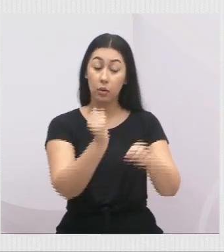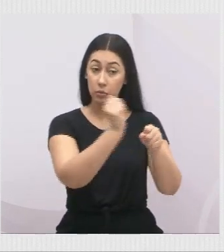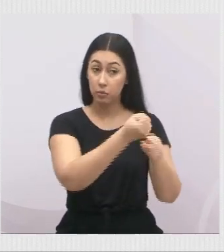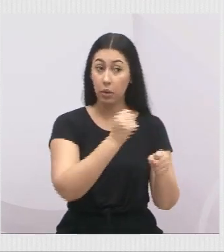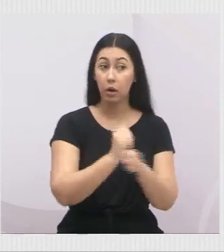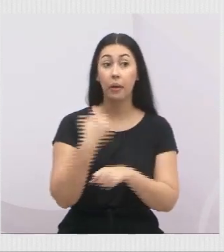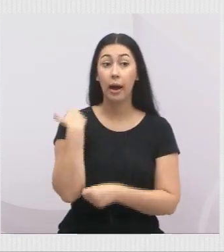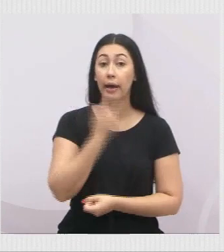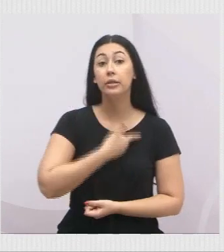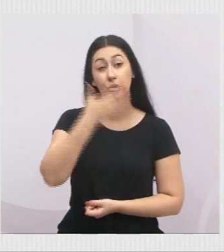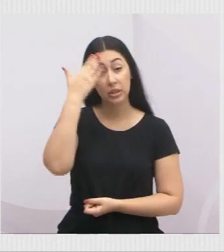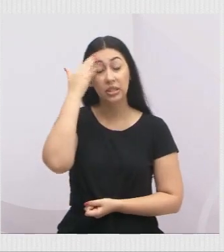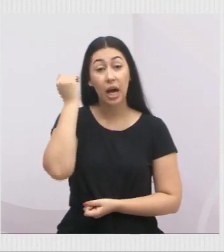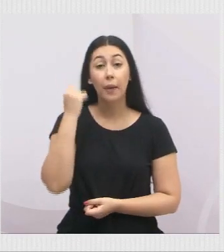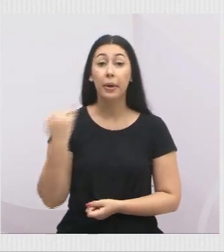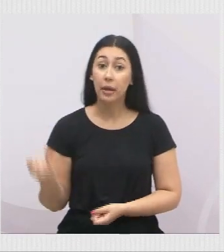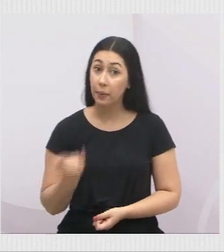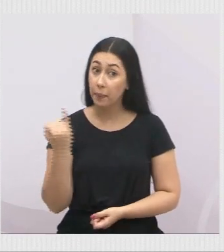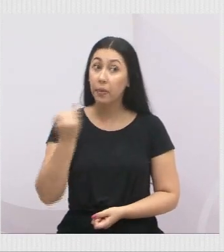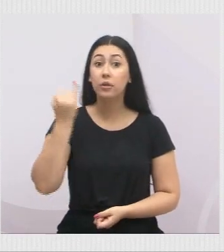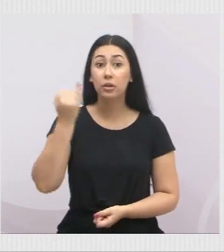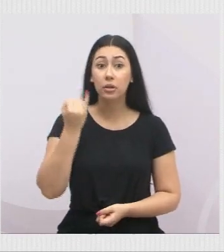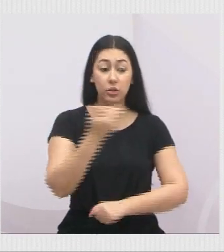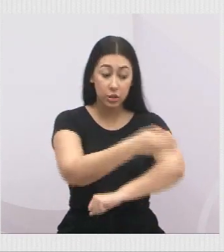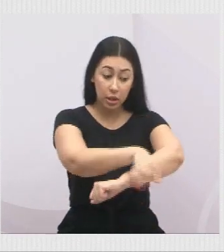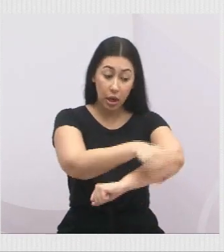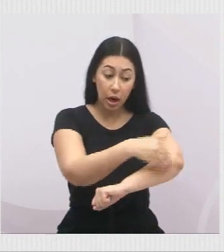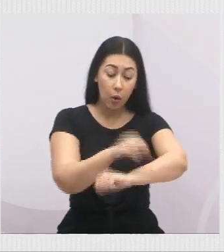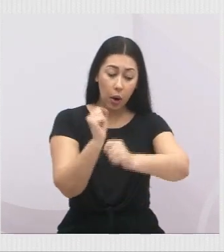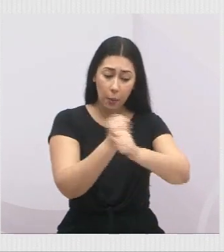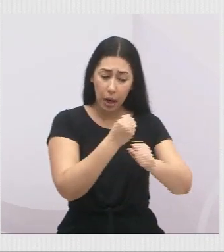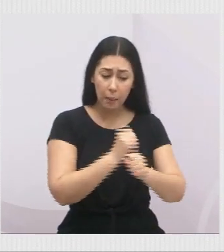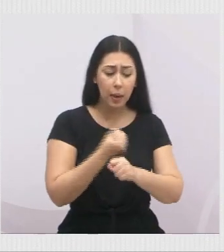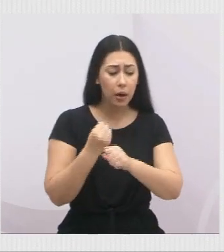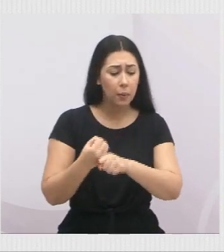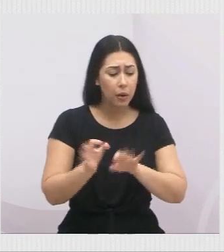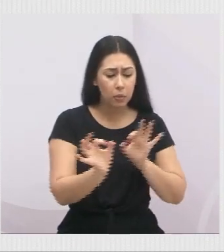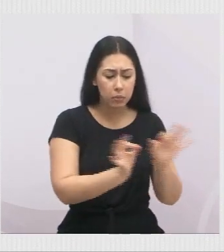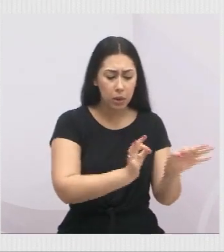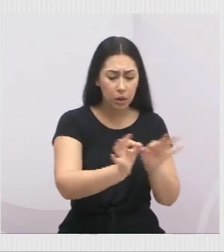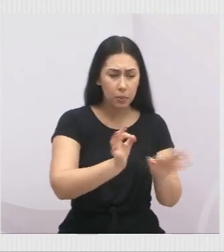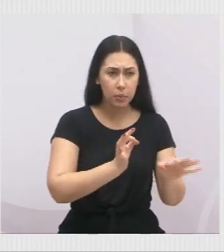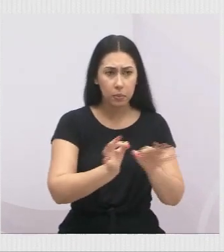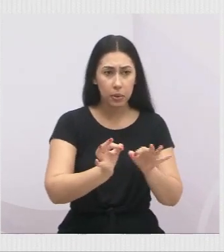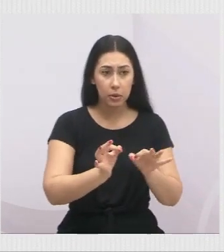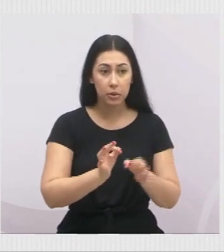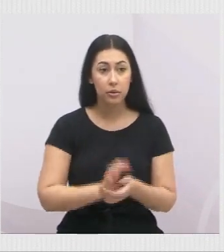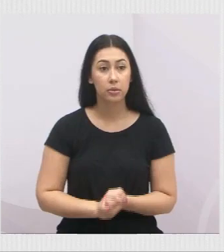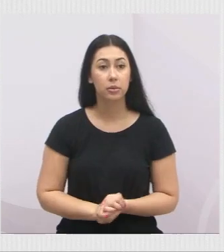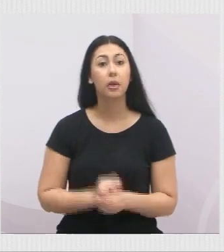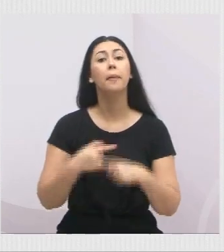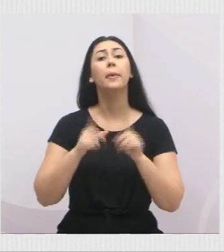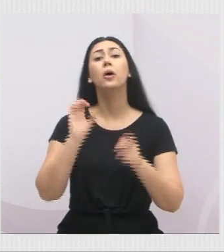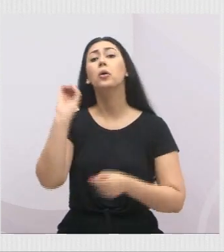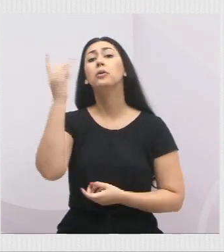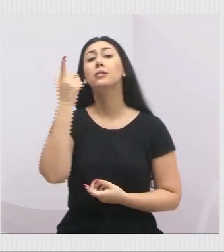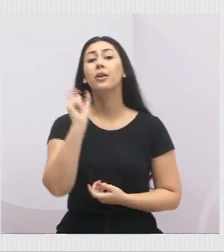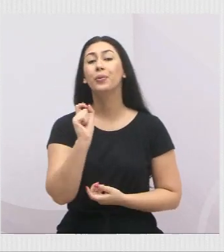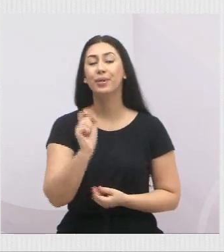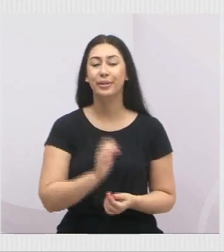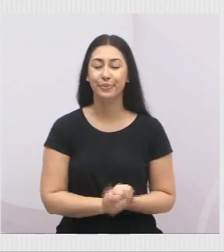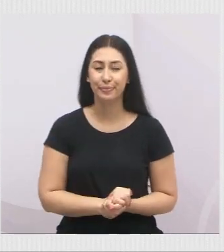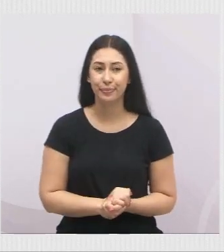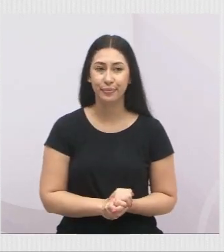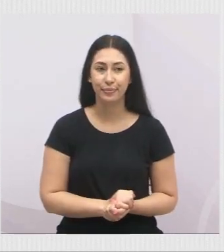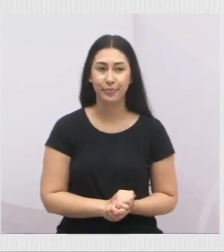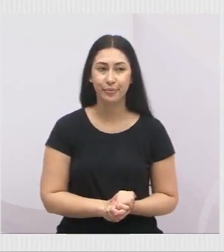importância que é a manutenção da via, onde o ônibus e o principal tráfego de carros passa, o que vai acontecer aqui é